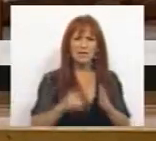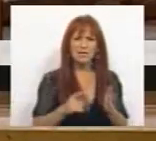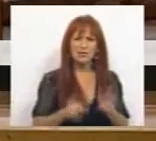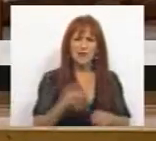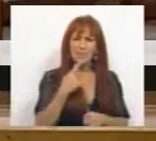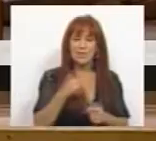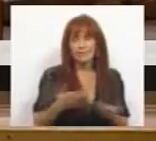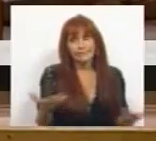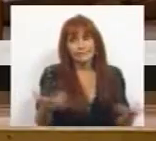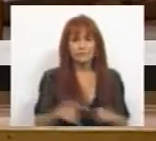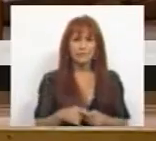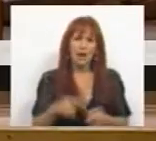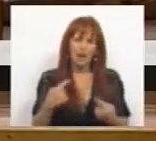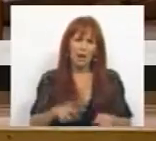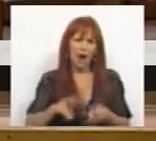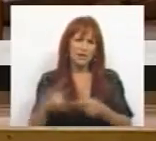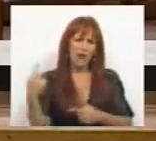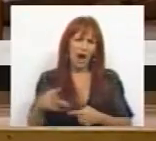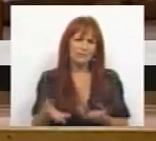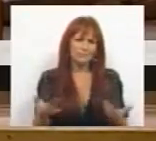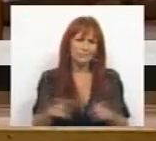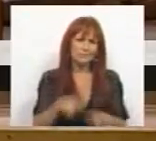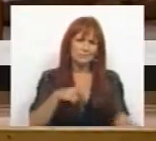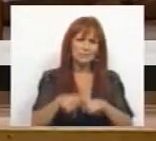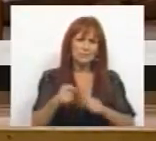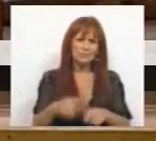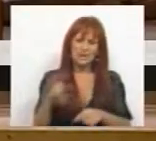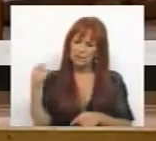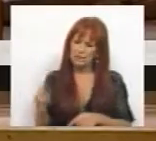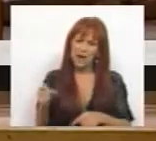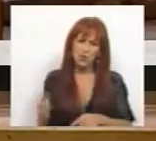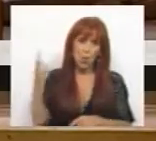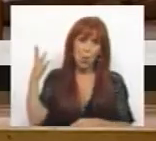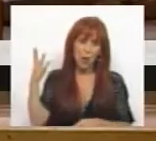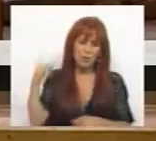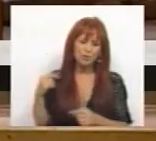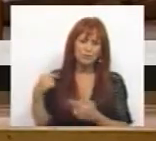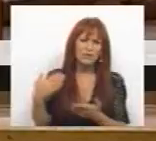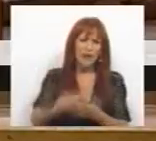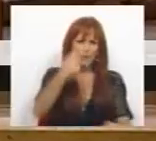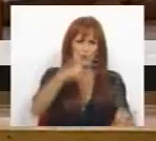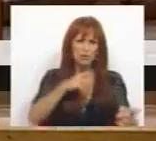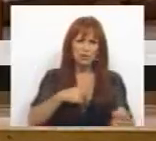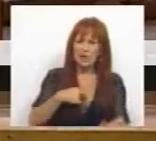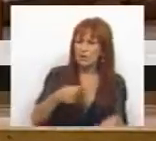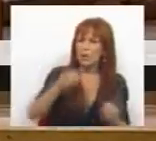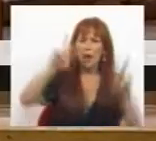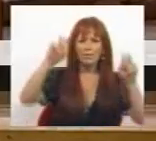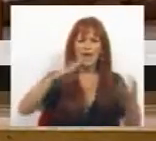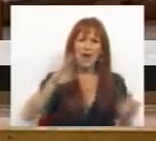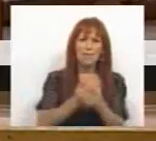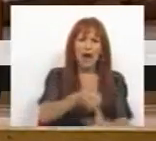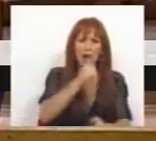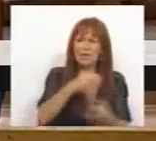perceber que, afinal, havia alternativas às políticas que durante 4 anos puseram os portugueses a pão e água